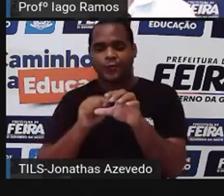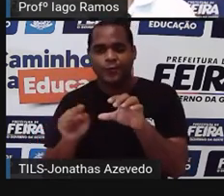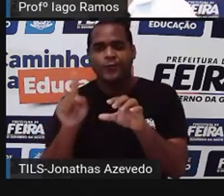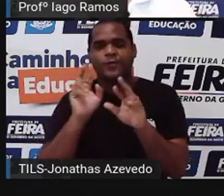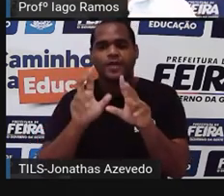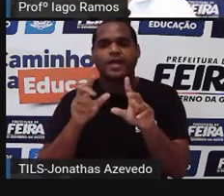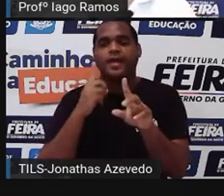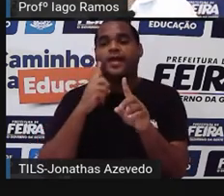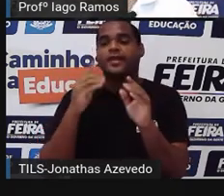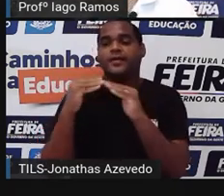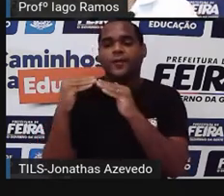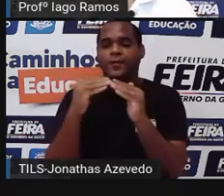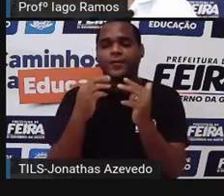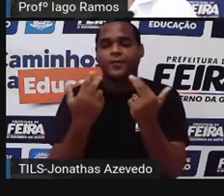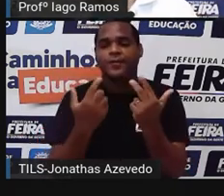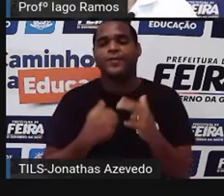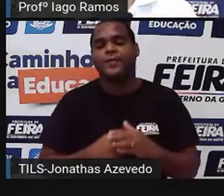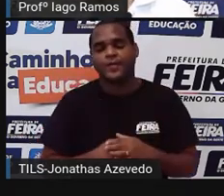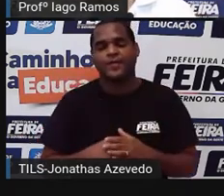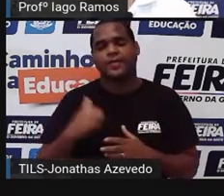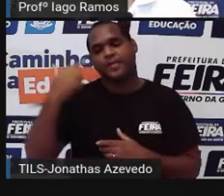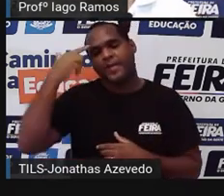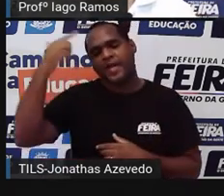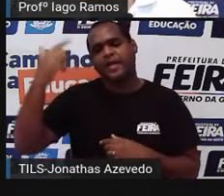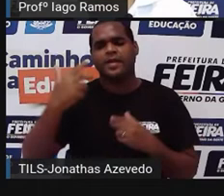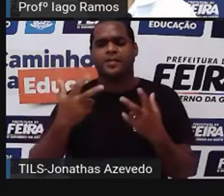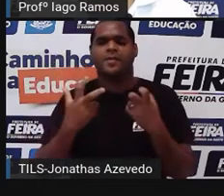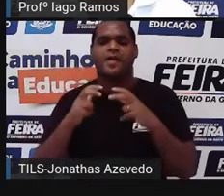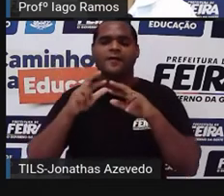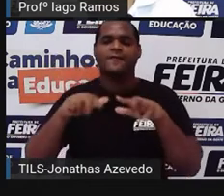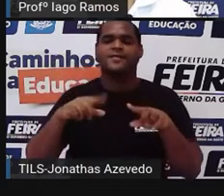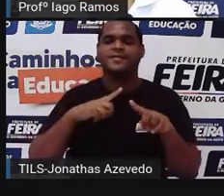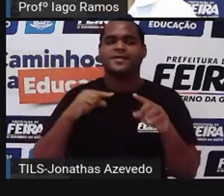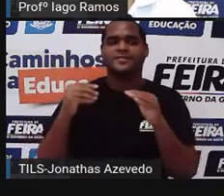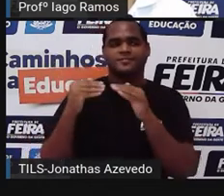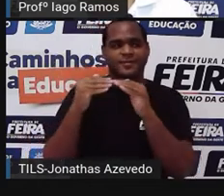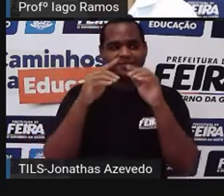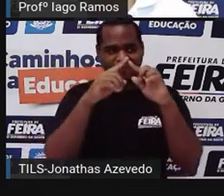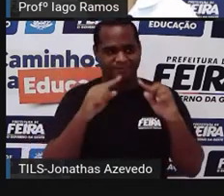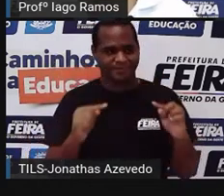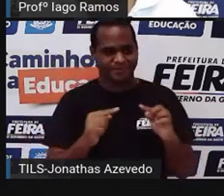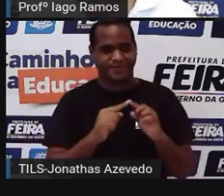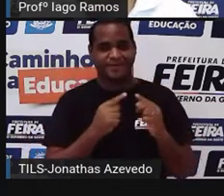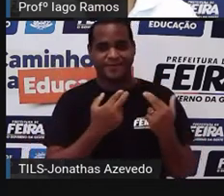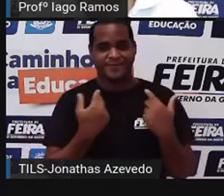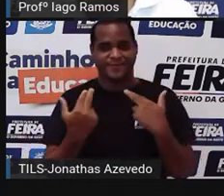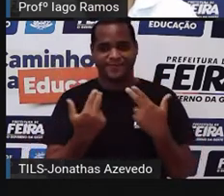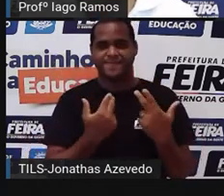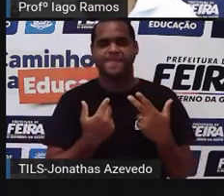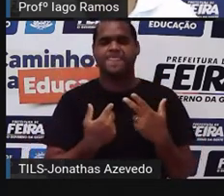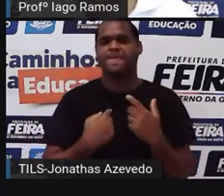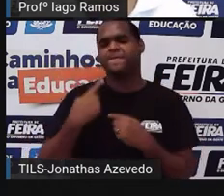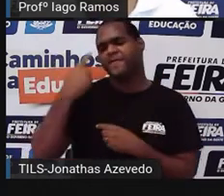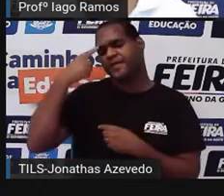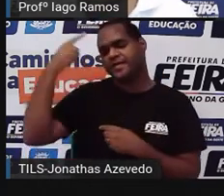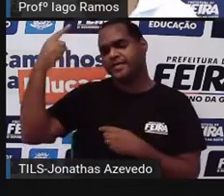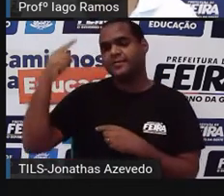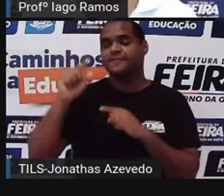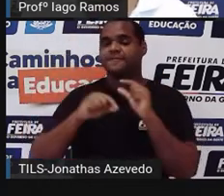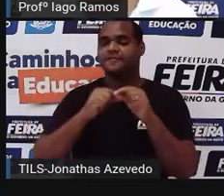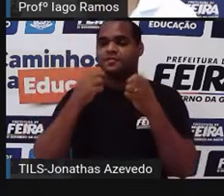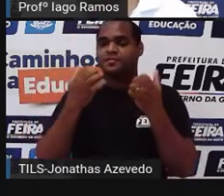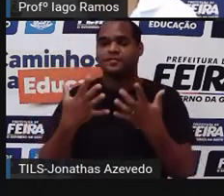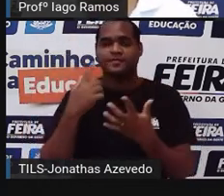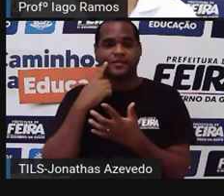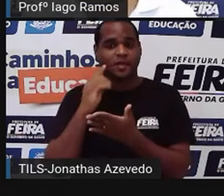com a mesma medida faz com que a gente perceba que os triângulos são semelhantes tá bom e veja que aqui a gente